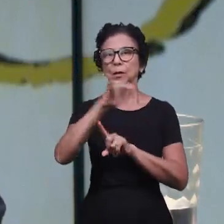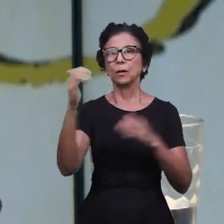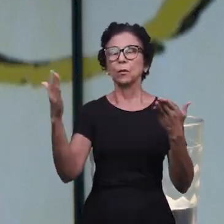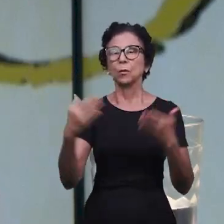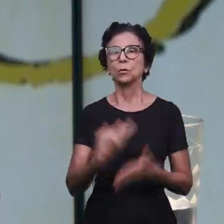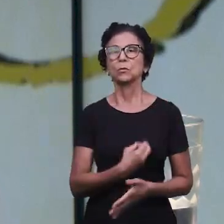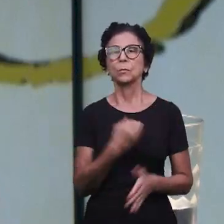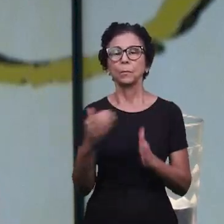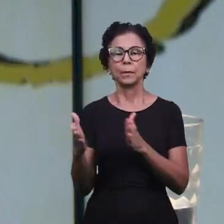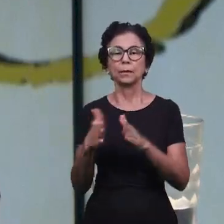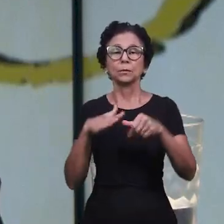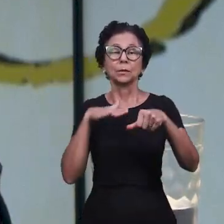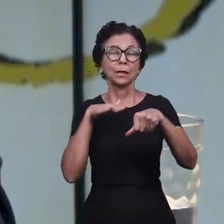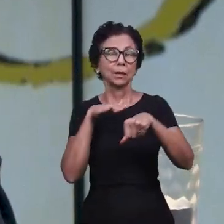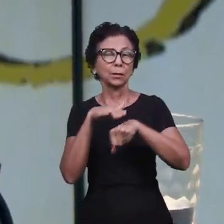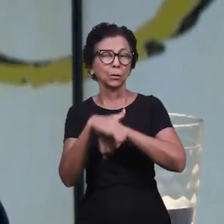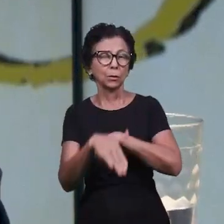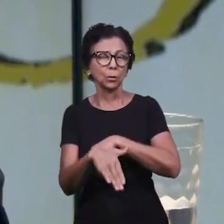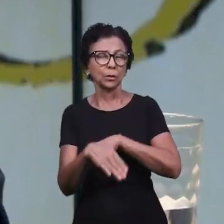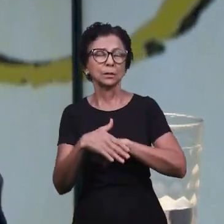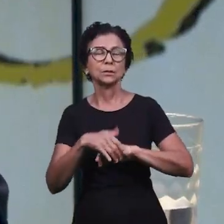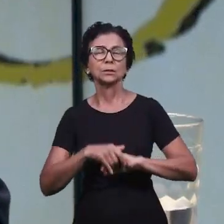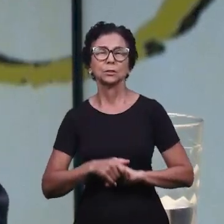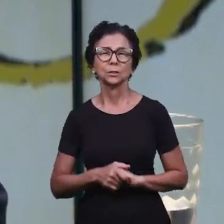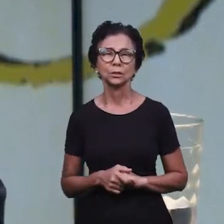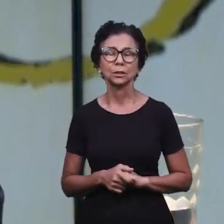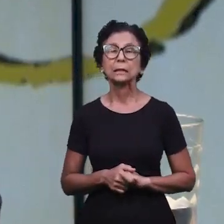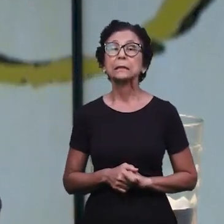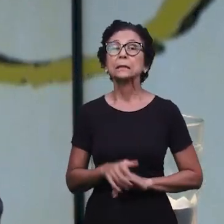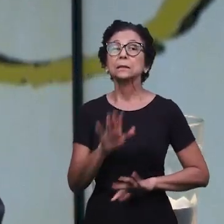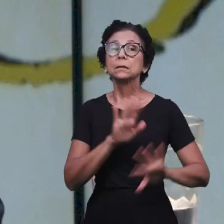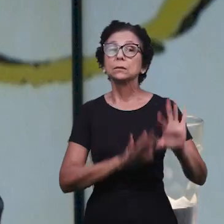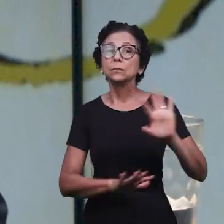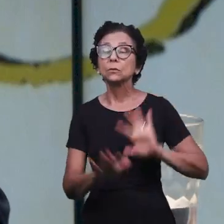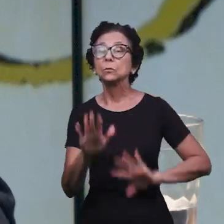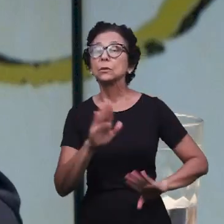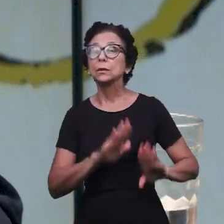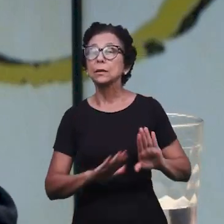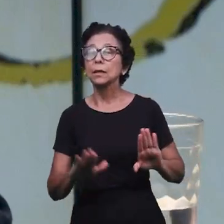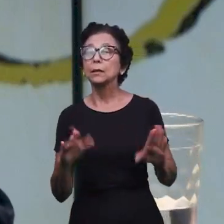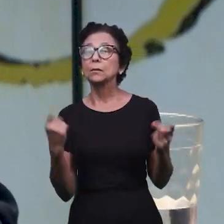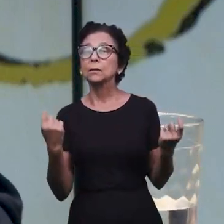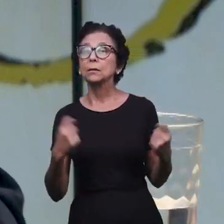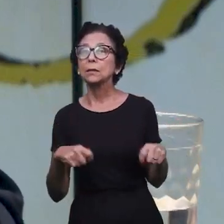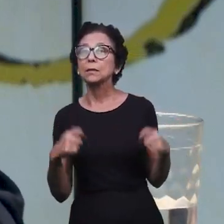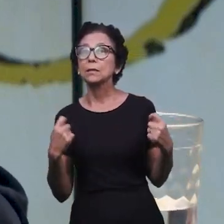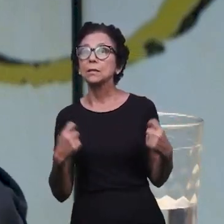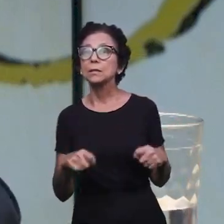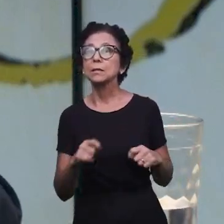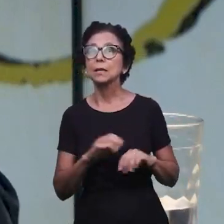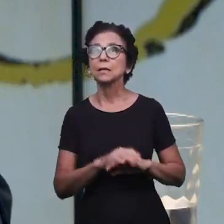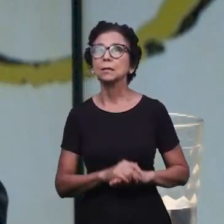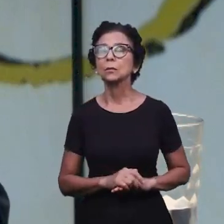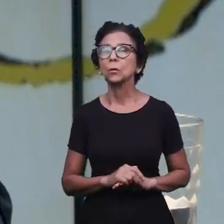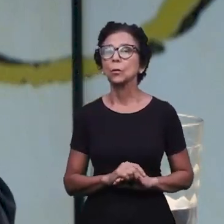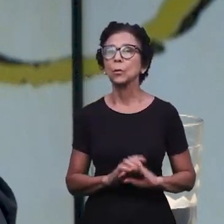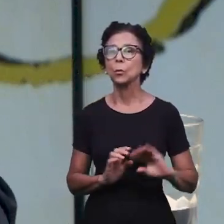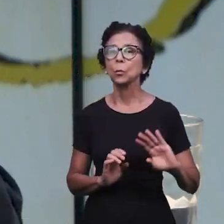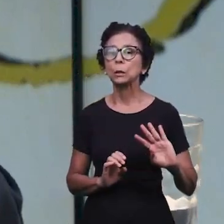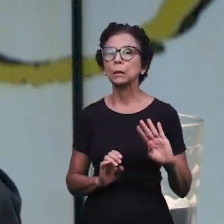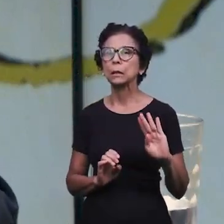grande cuidado que precisamos ter é com o chamado traidor. O que é o traidor? O traidor ali era um elemento que estava muito